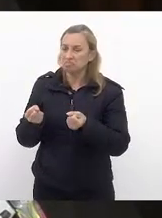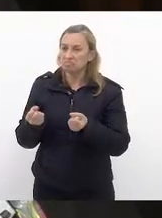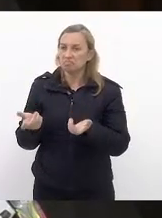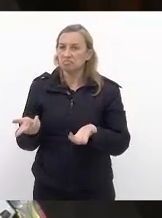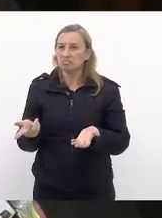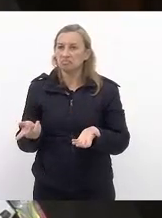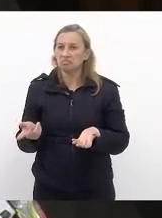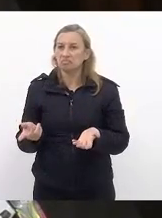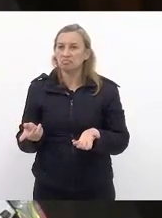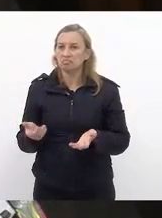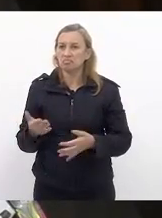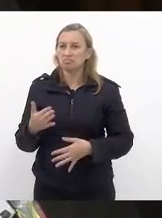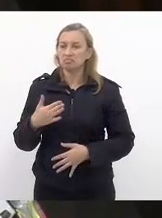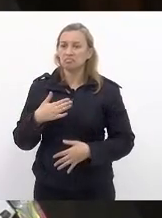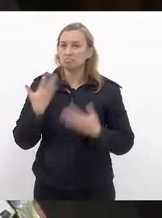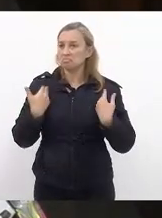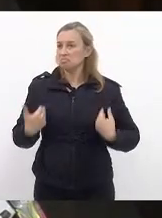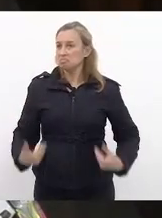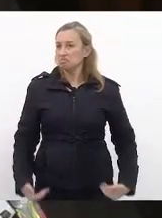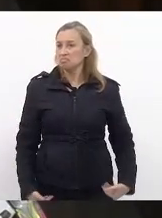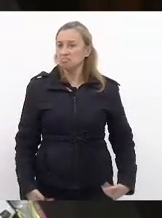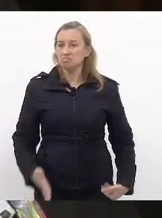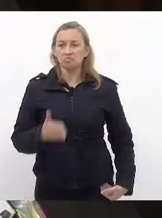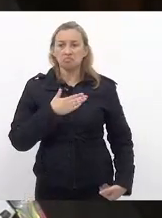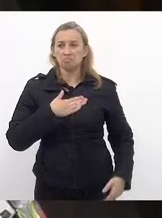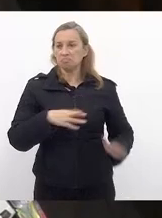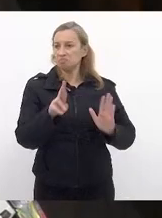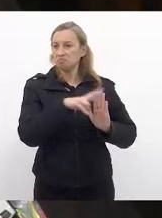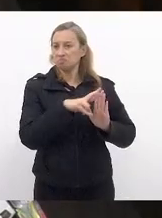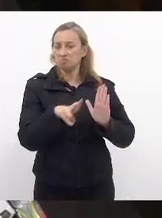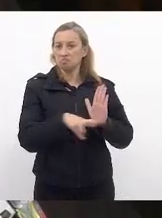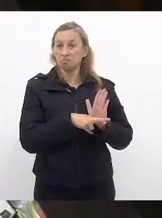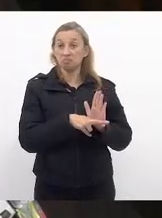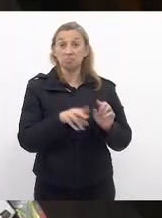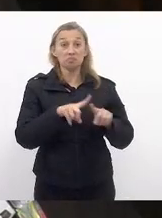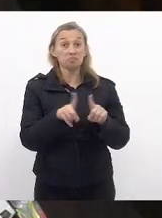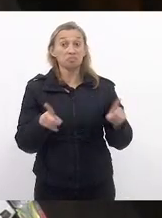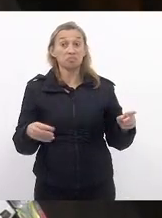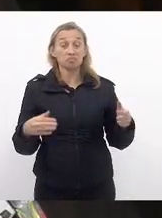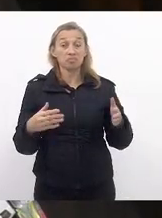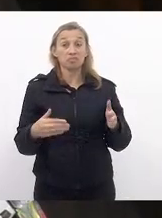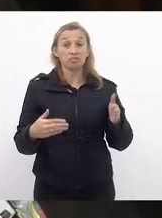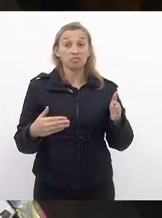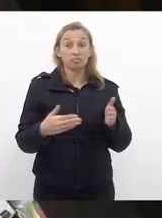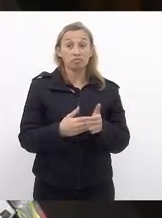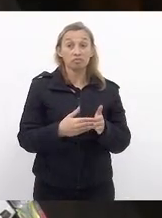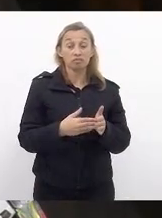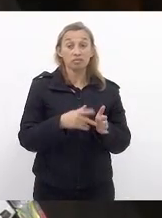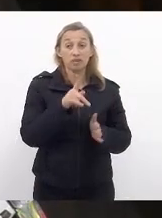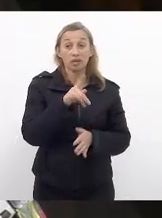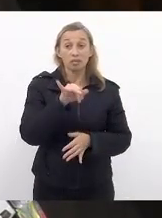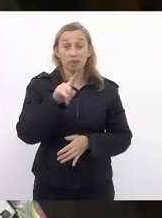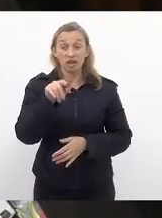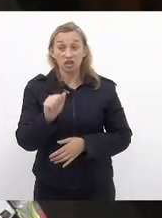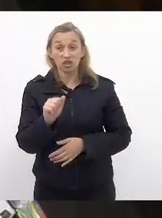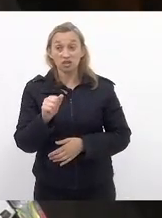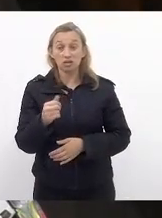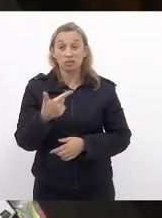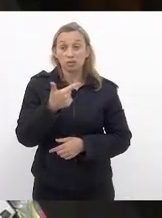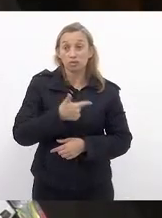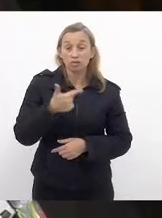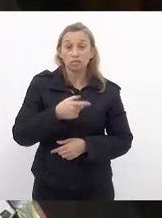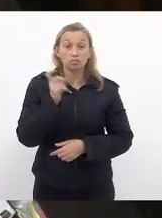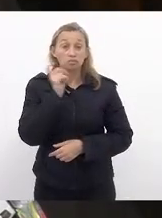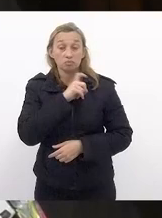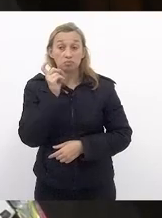velha máxima meu corpo minhas regras Mas isso é até a página dois porque são hipócritas